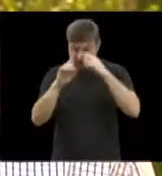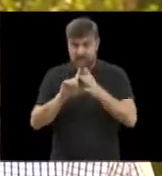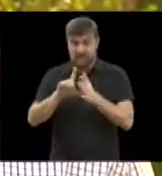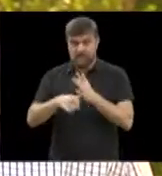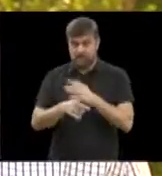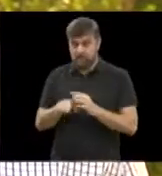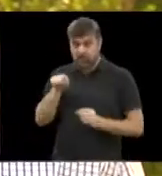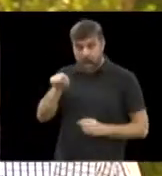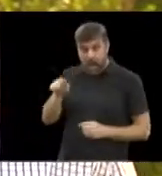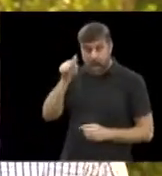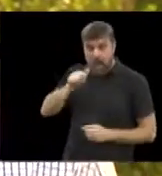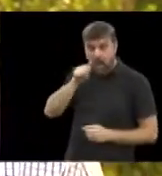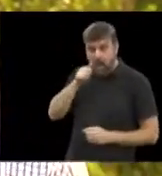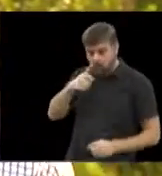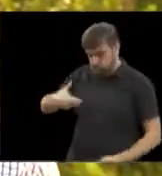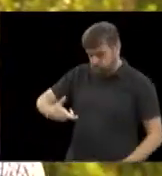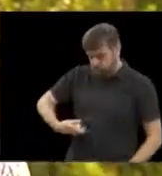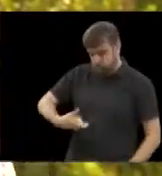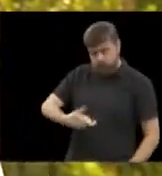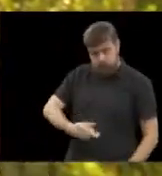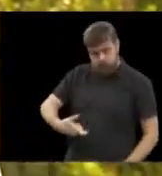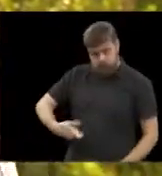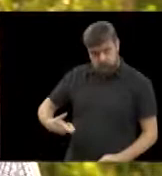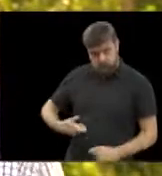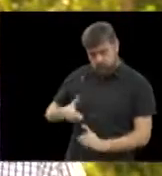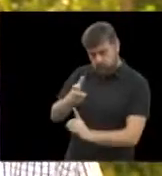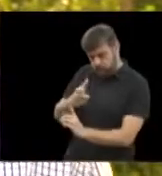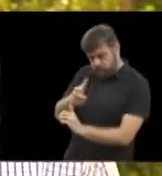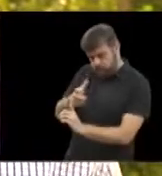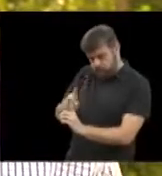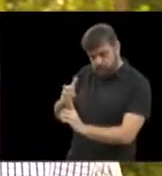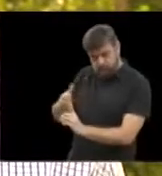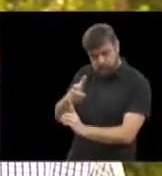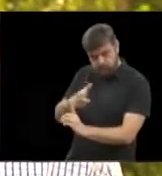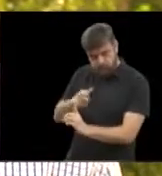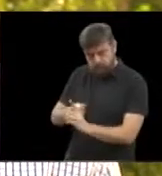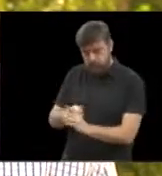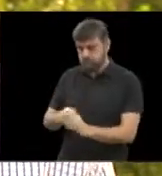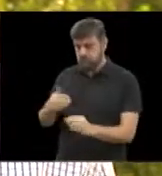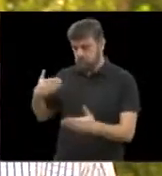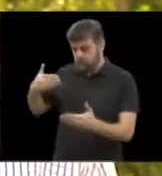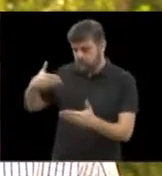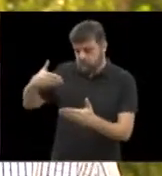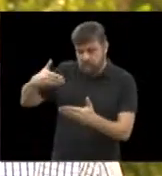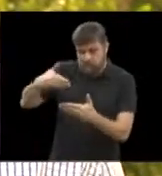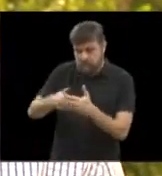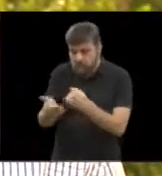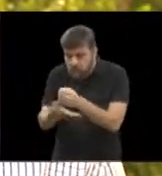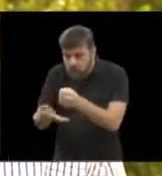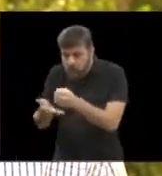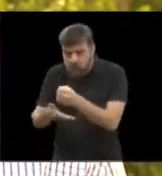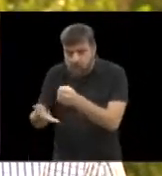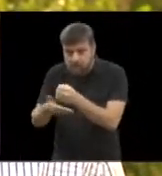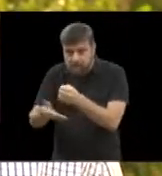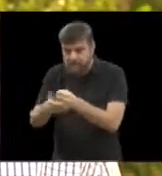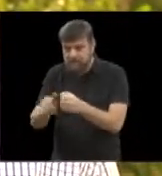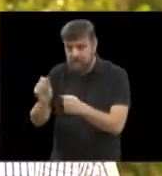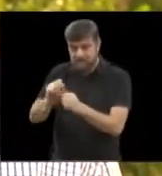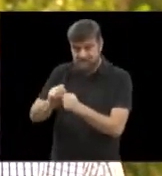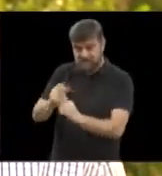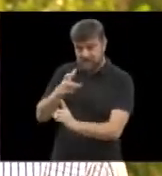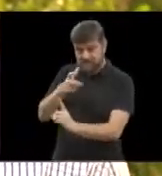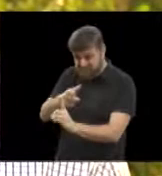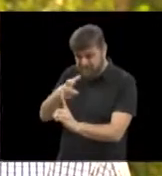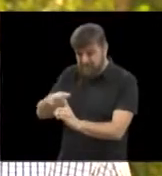injeções, quando a gente buscou ir até o final do tratamento básico, onde era a estimulação através das injeções, inclusive